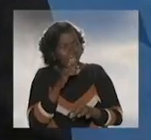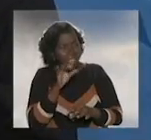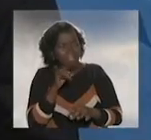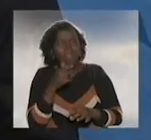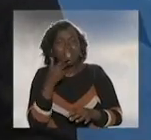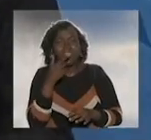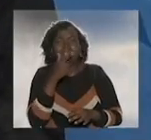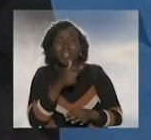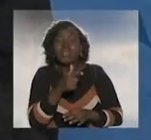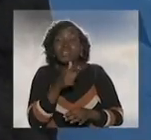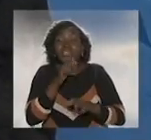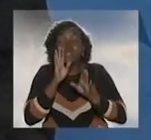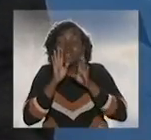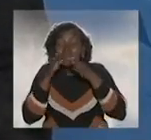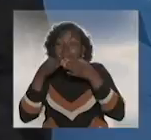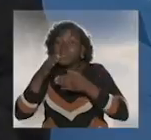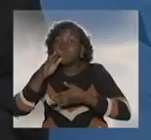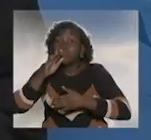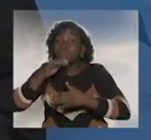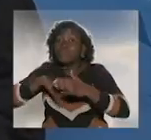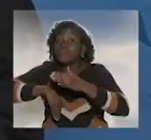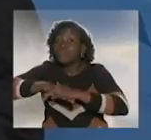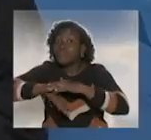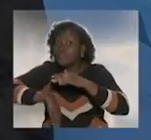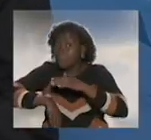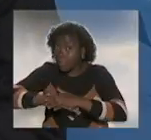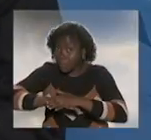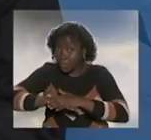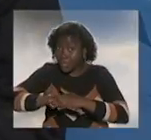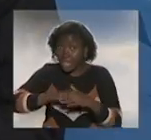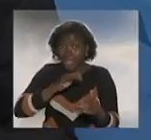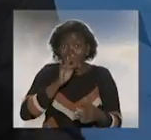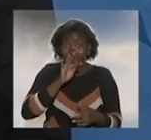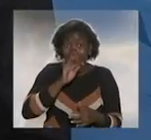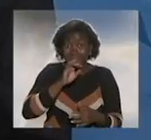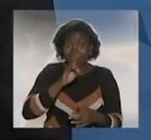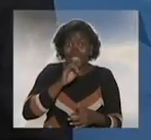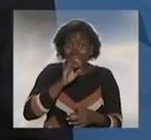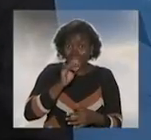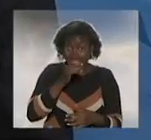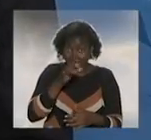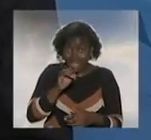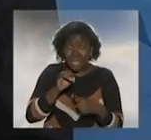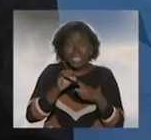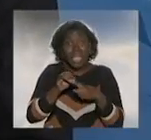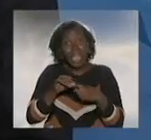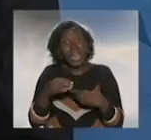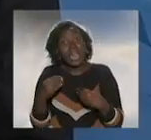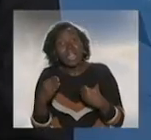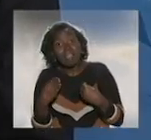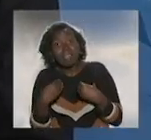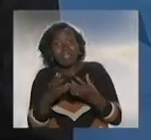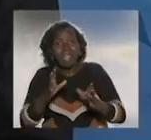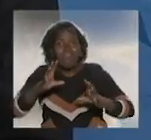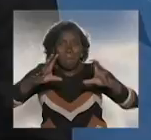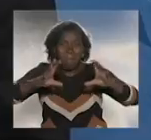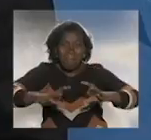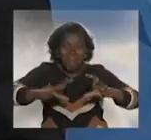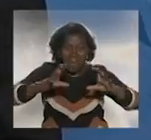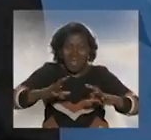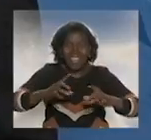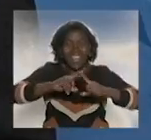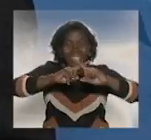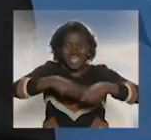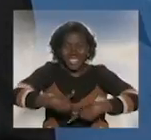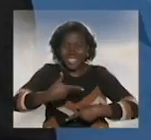federações, deputado, vou falar com o senhor especificamente do futebol. As federações, né, no caso, elas dão bola para aqueles campeonatos